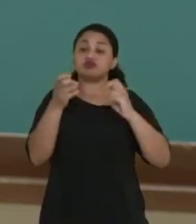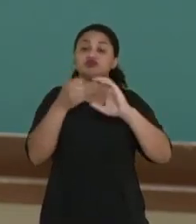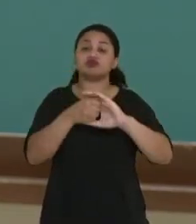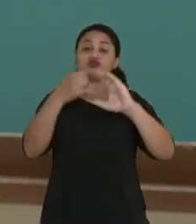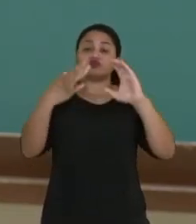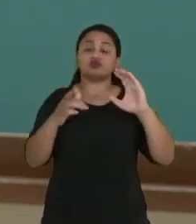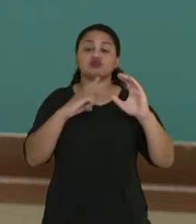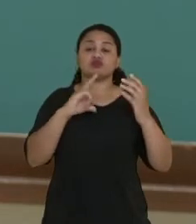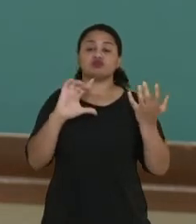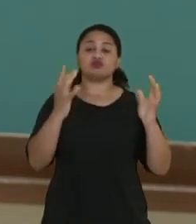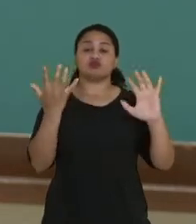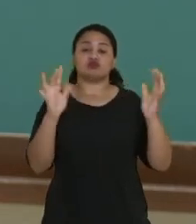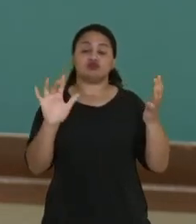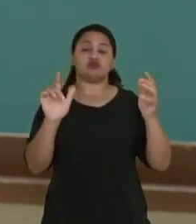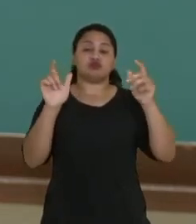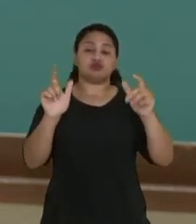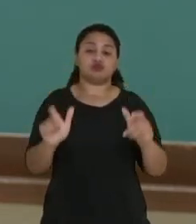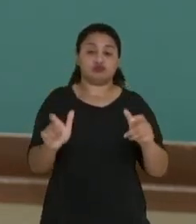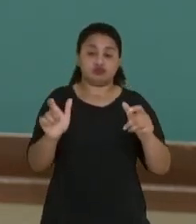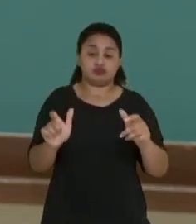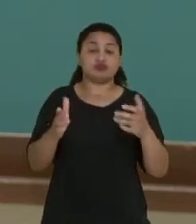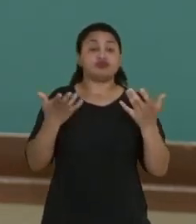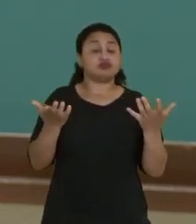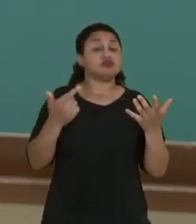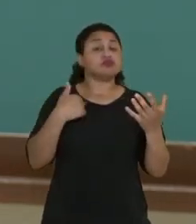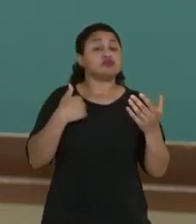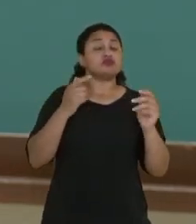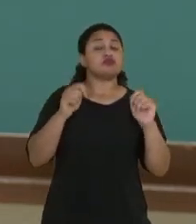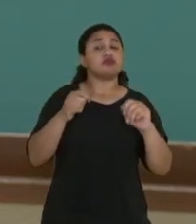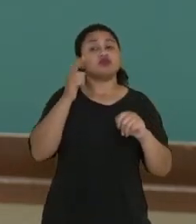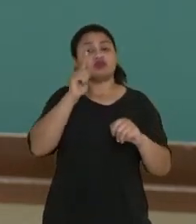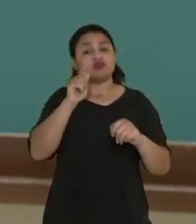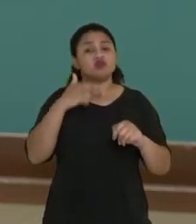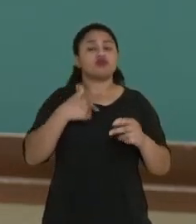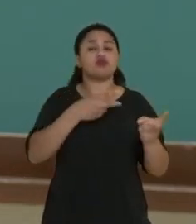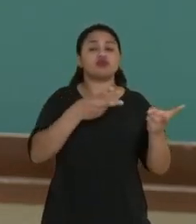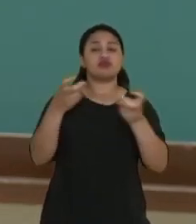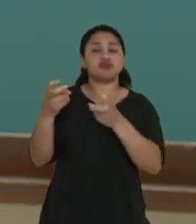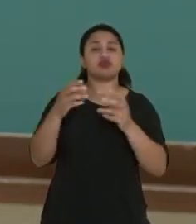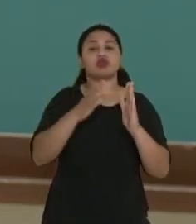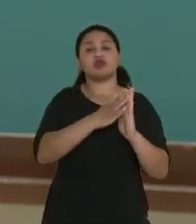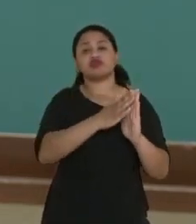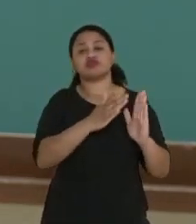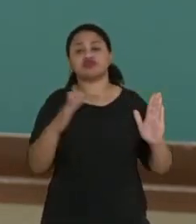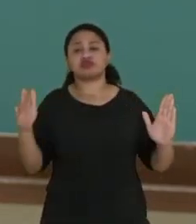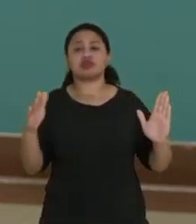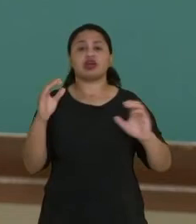características do clima de um determinado lugar. E eu faço essas observações durante